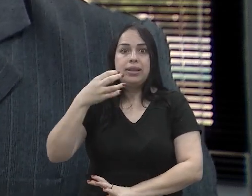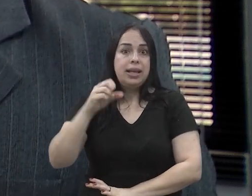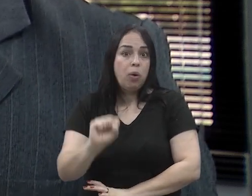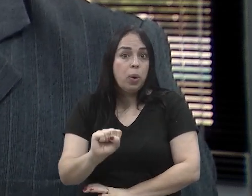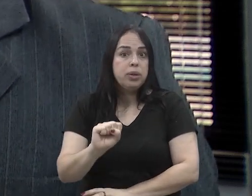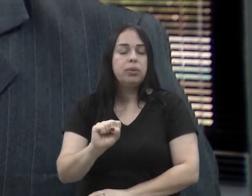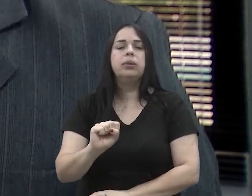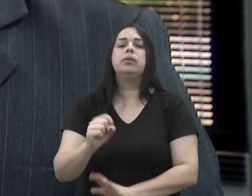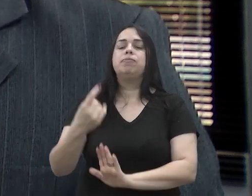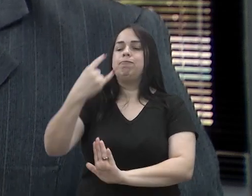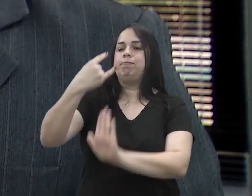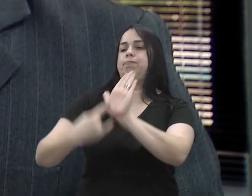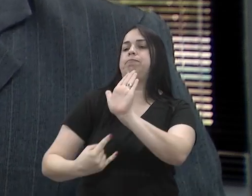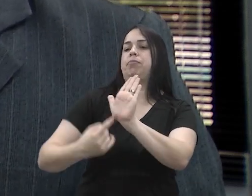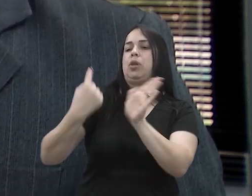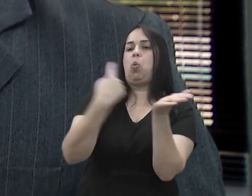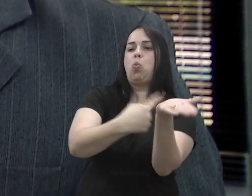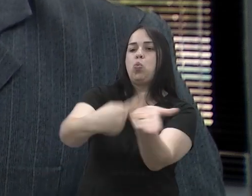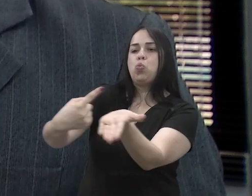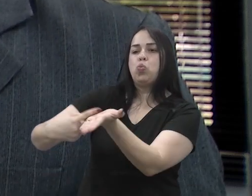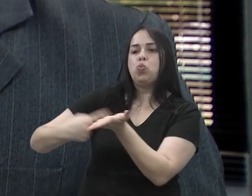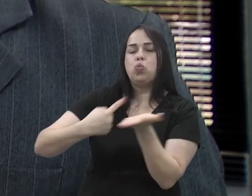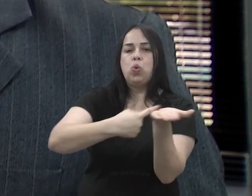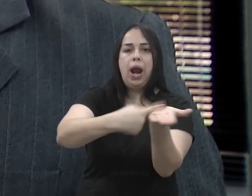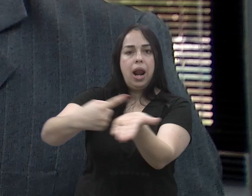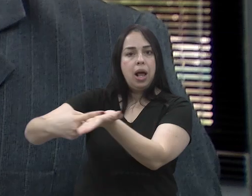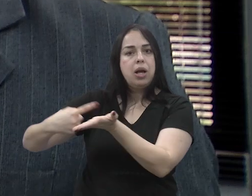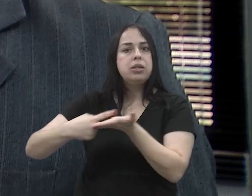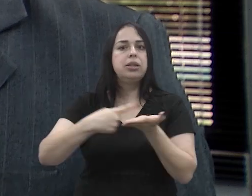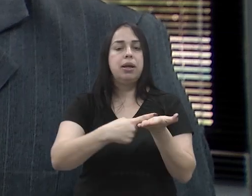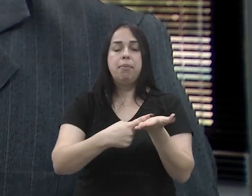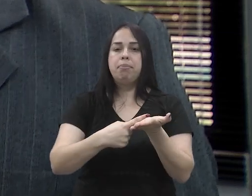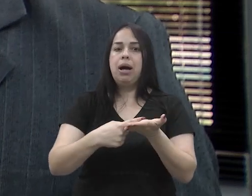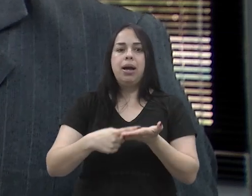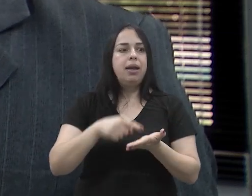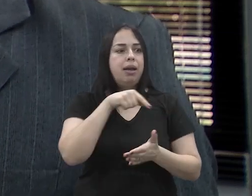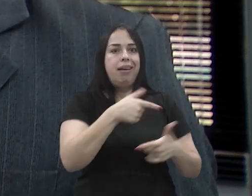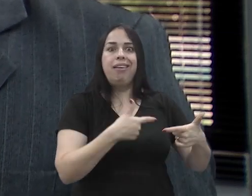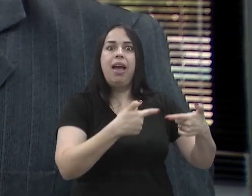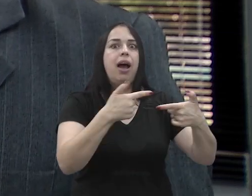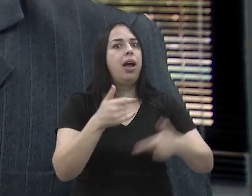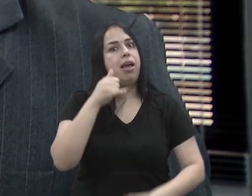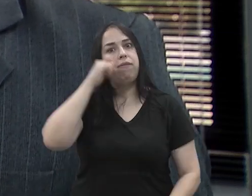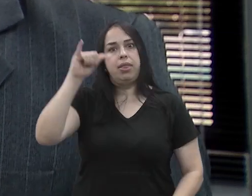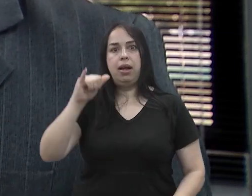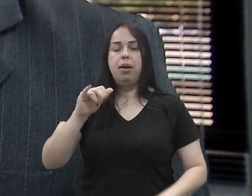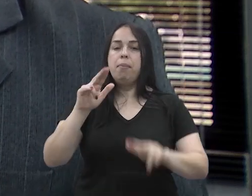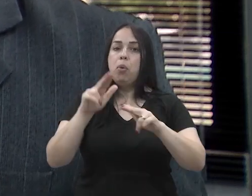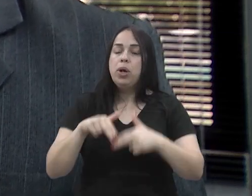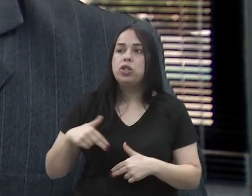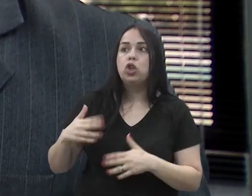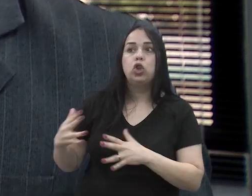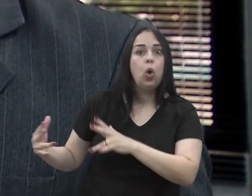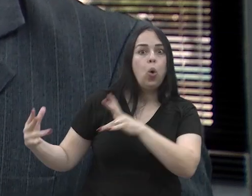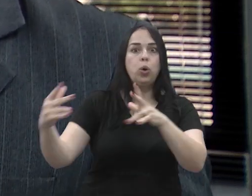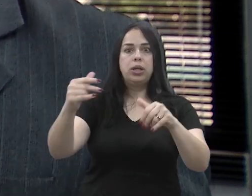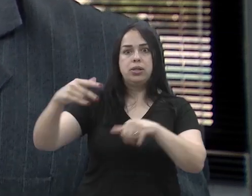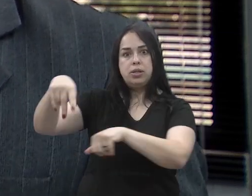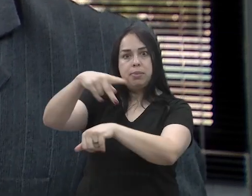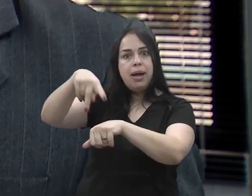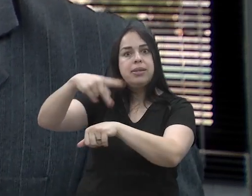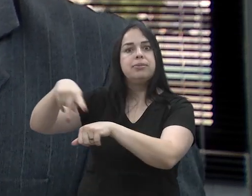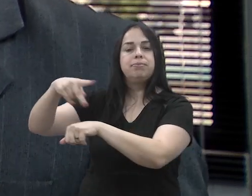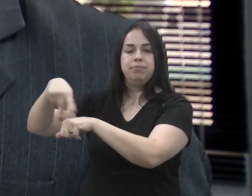e sociais, e se viu que seria um marco para não ocorrer mais. Então, todas as nações,